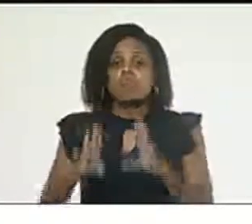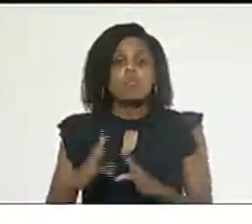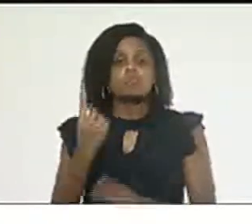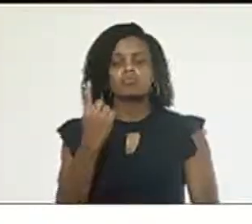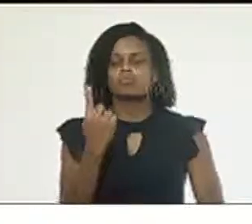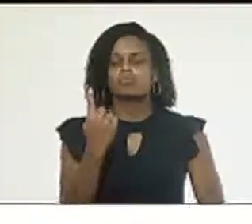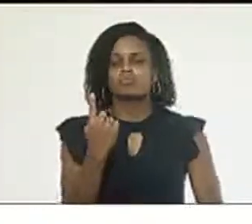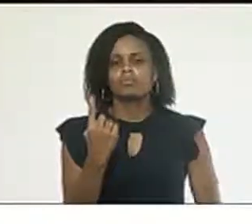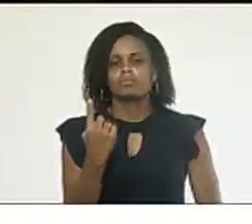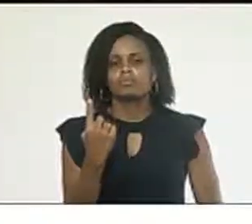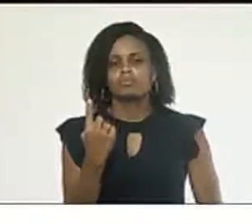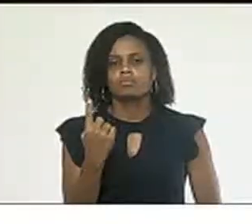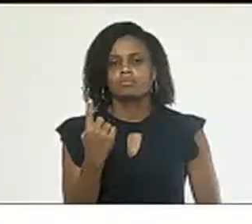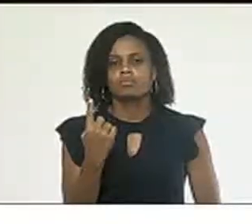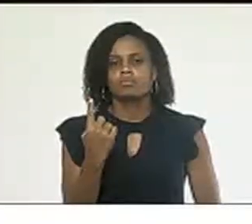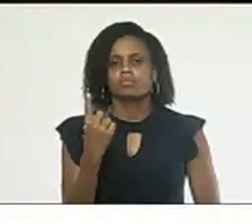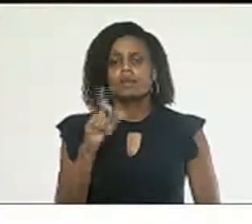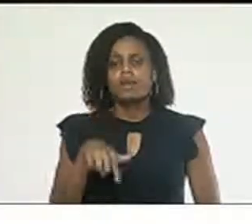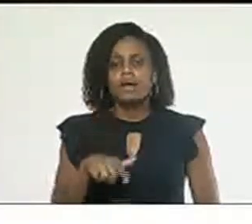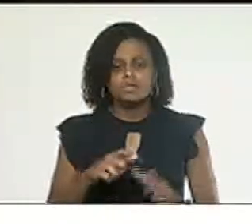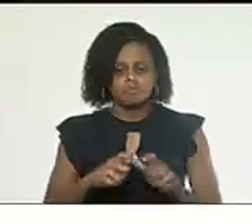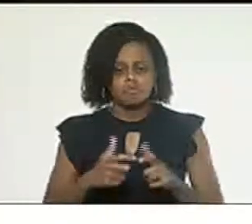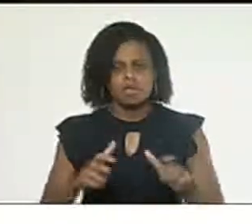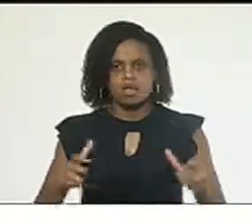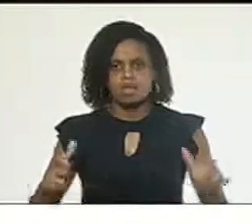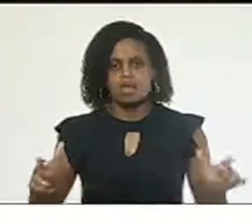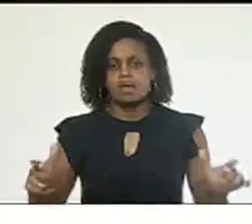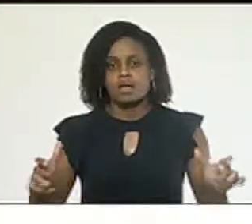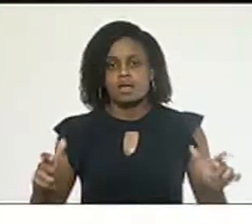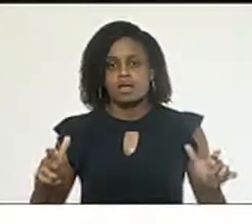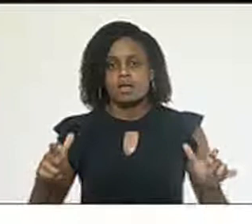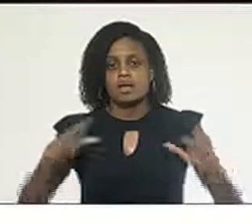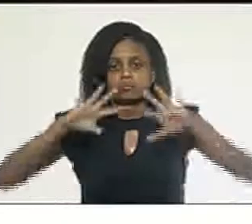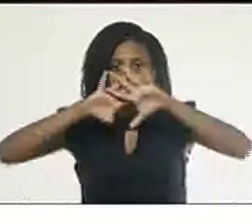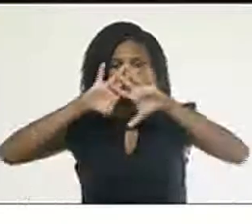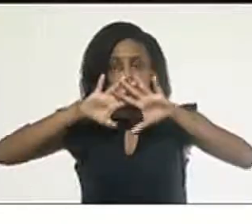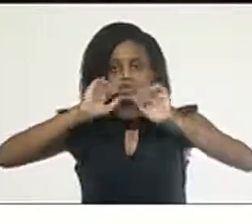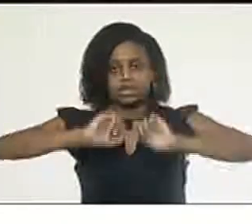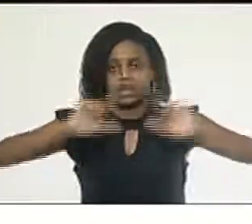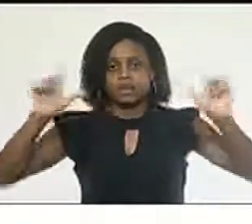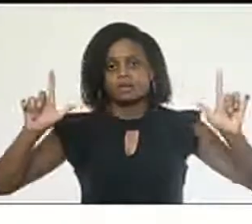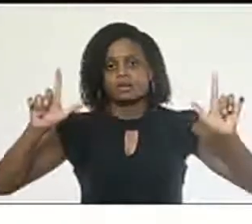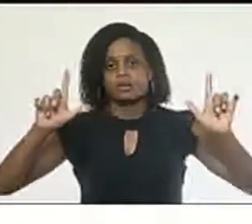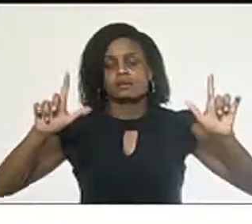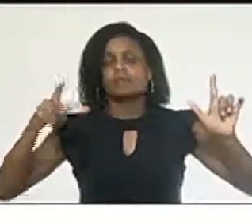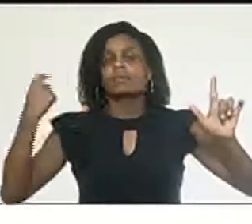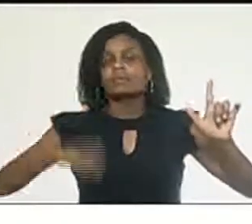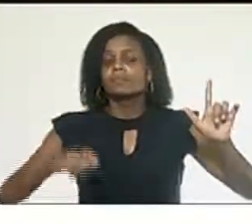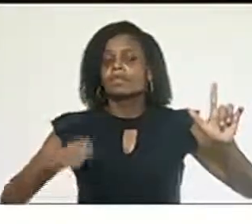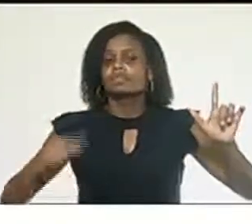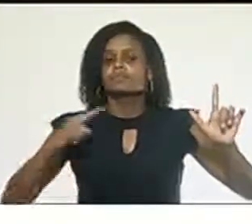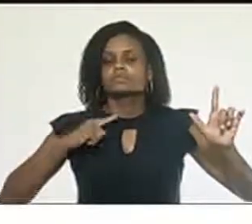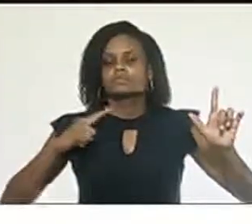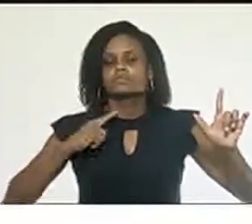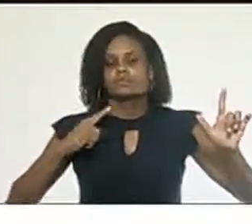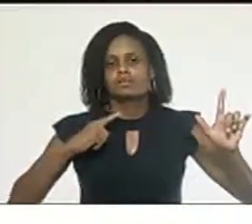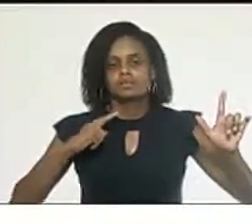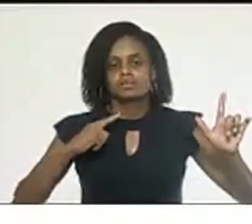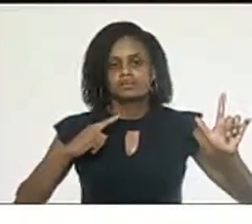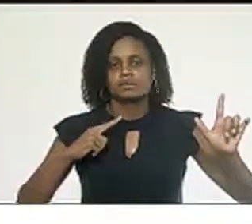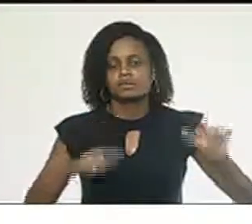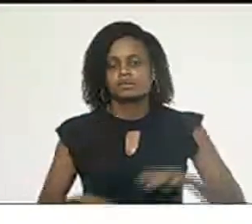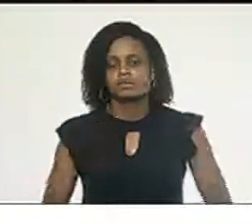exclusivamente para alargar o espaço de transparência que deva existir em relação